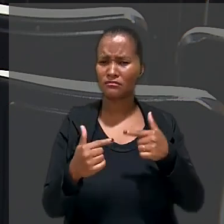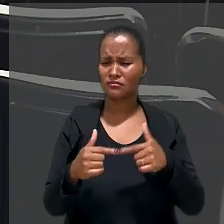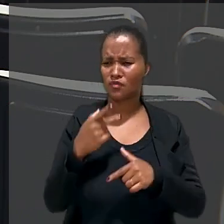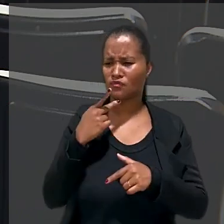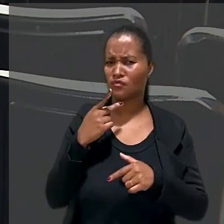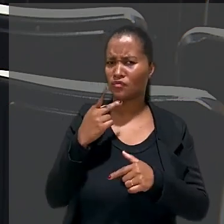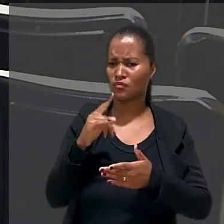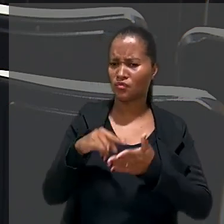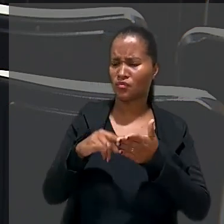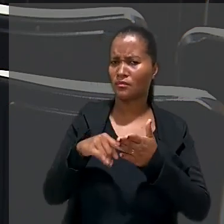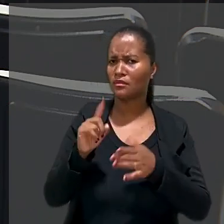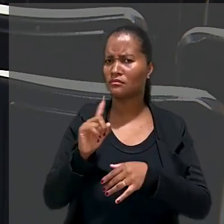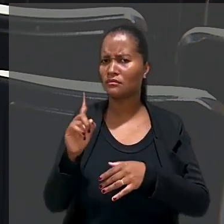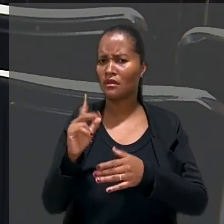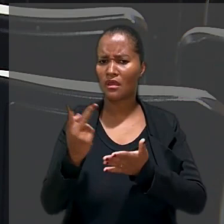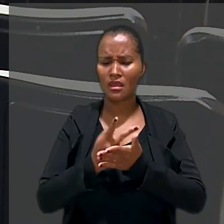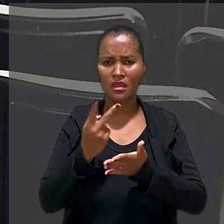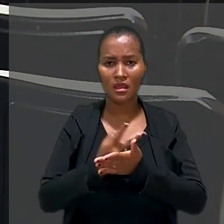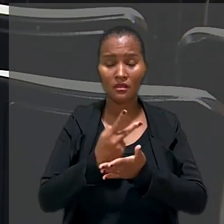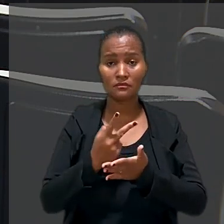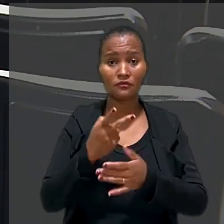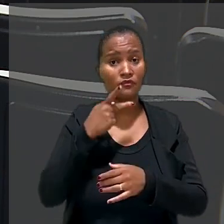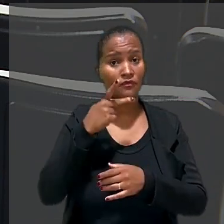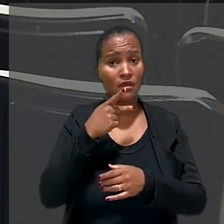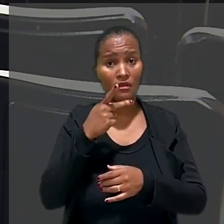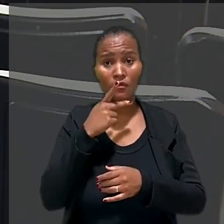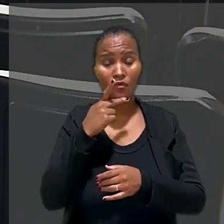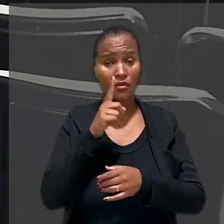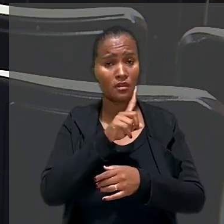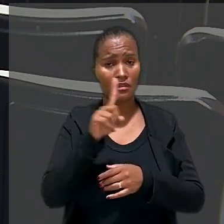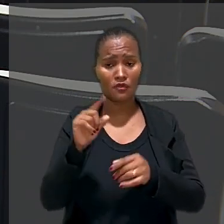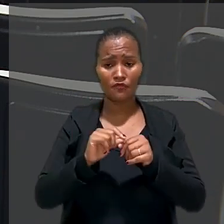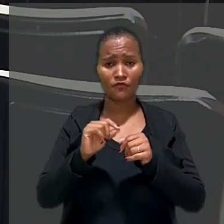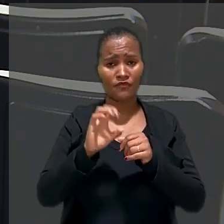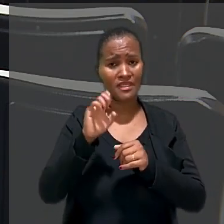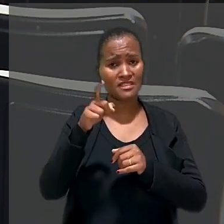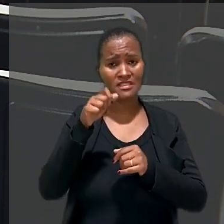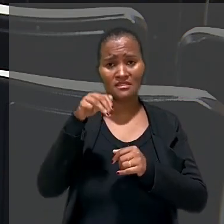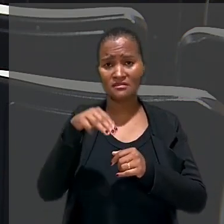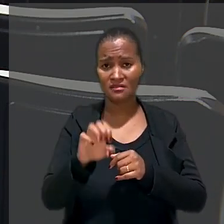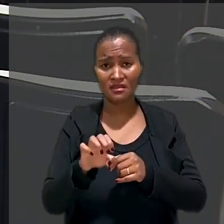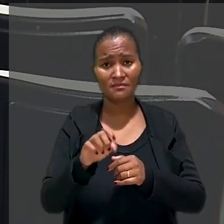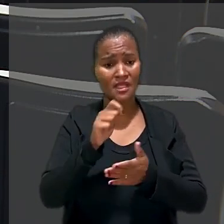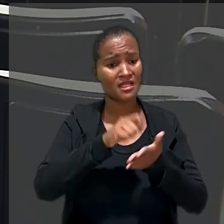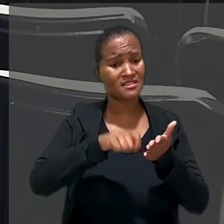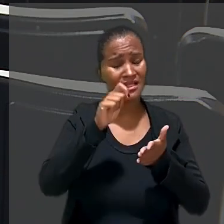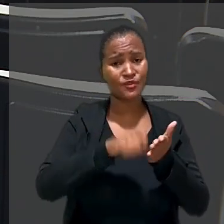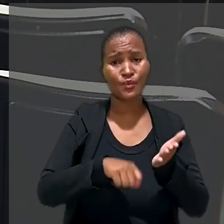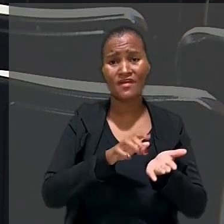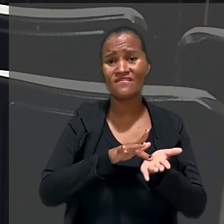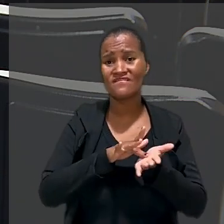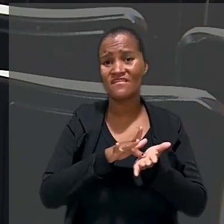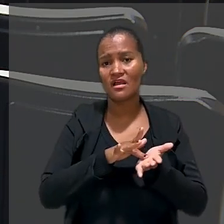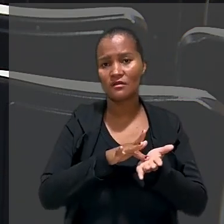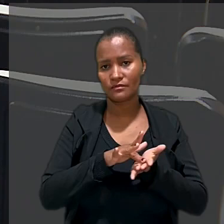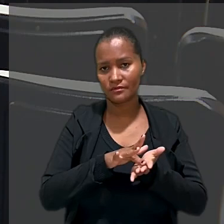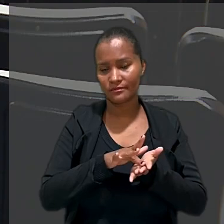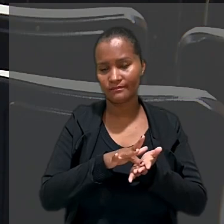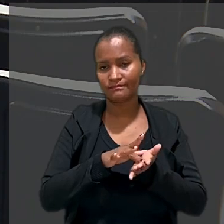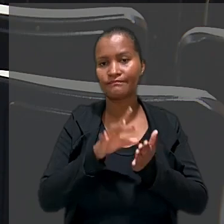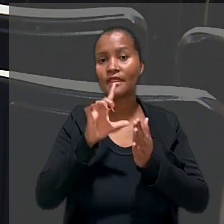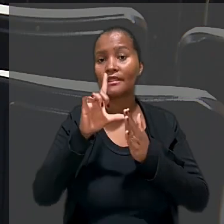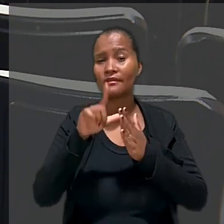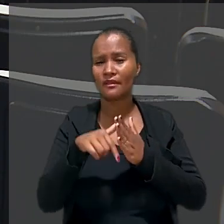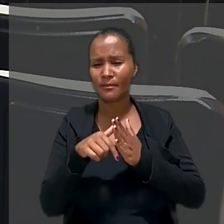trabalhador contestou esse documento. Ele disse não ter feito o exame e que a assinatura havia sido